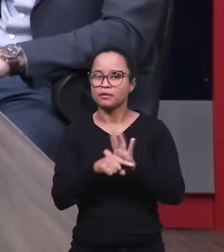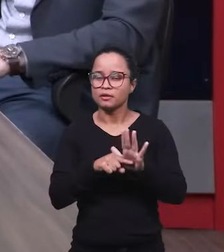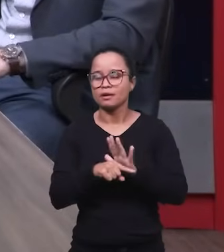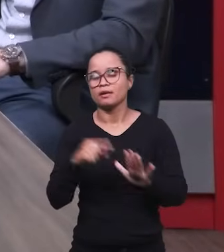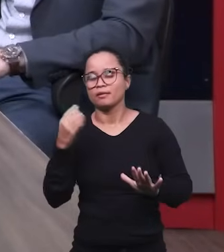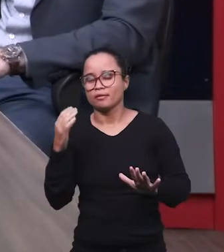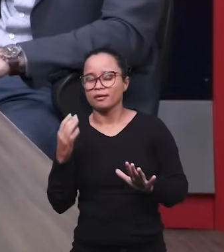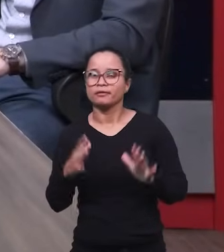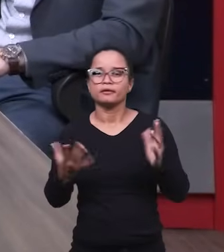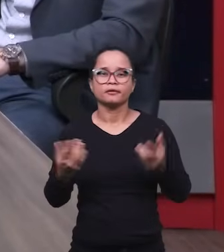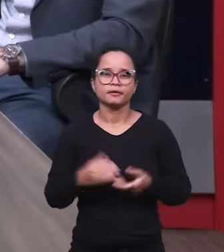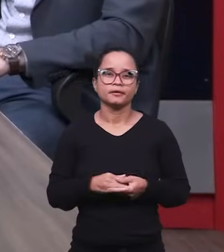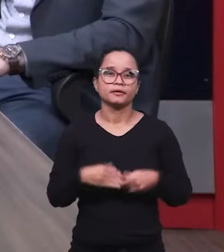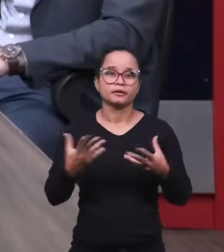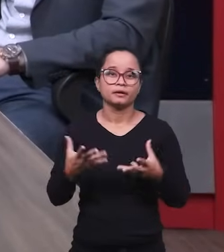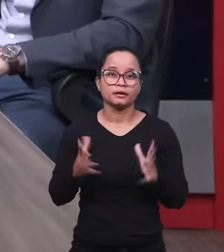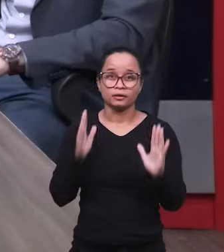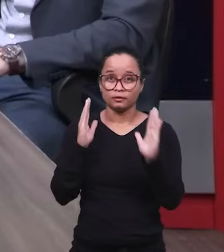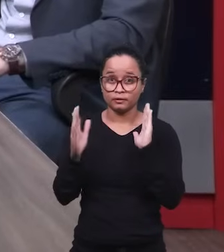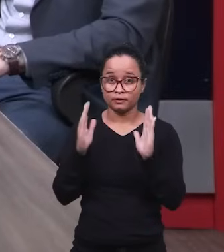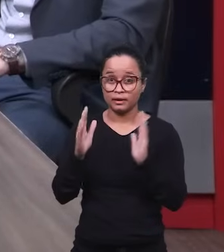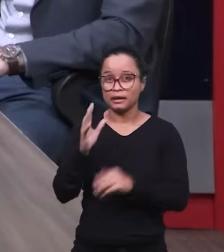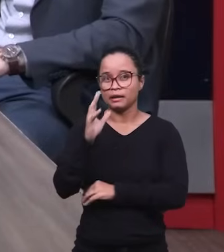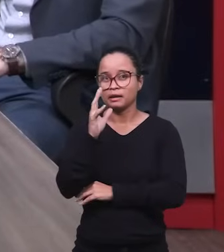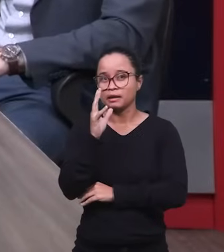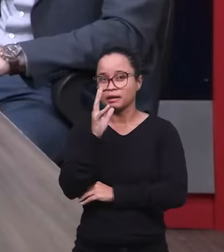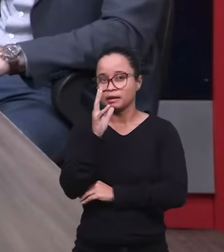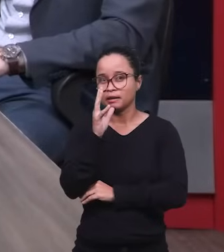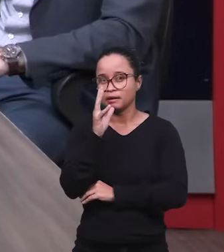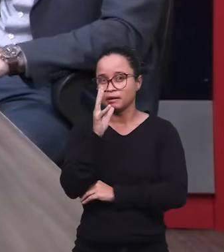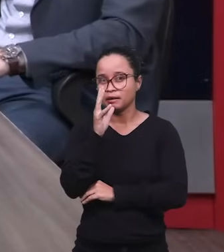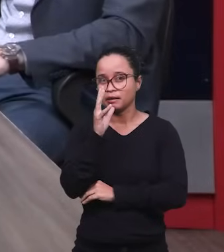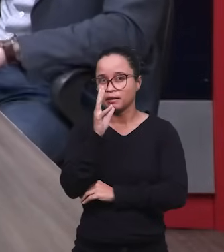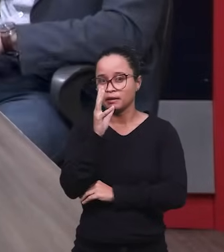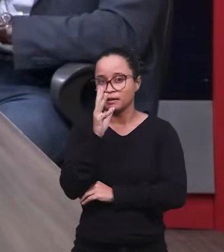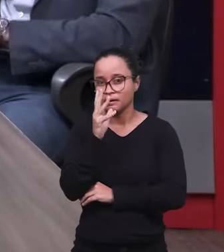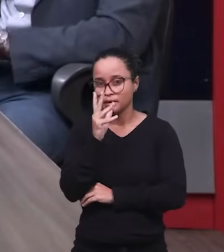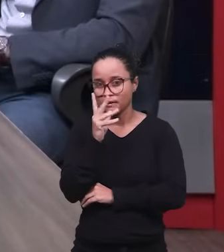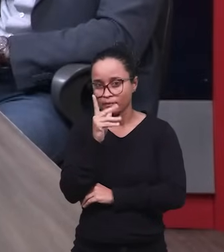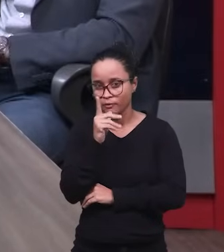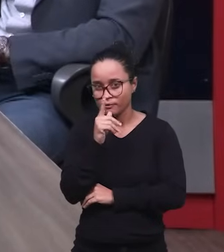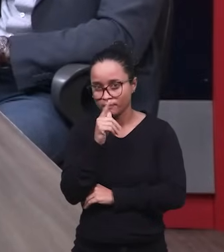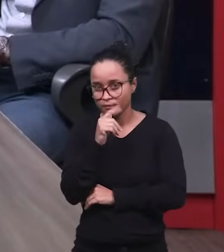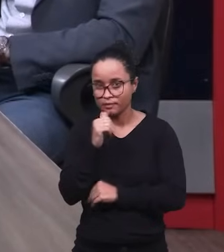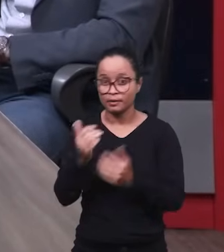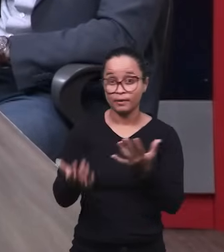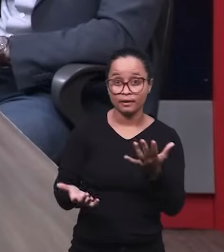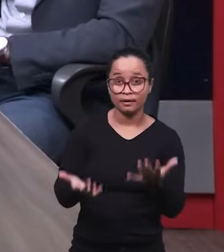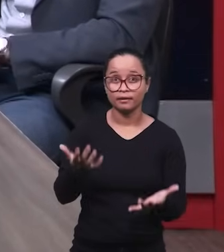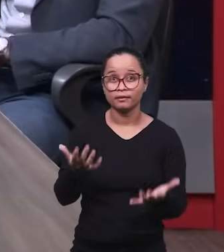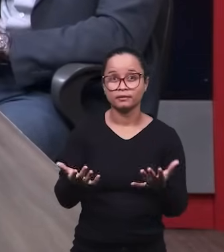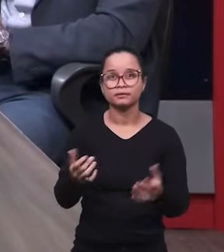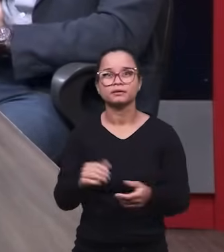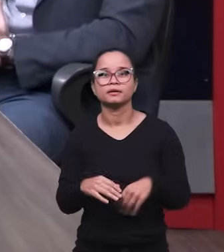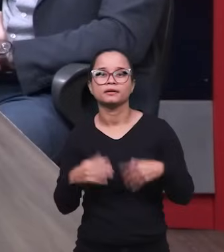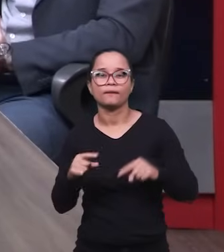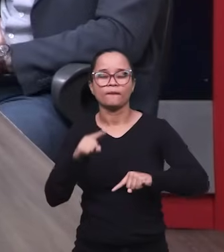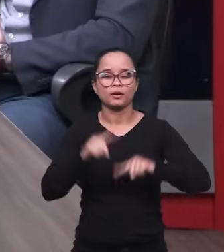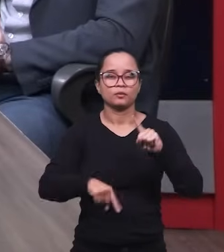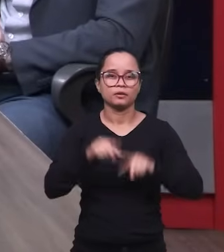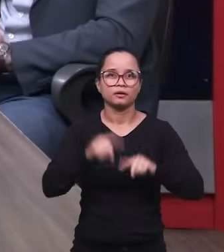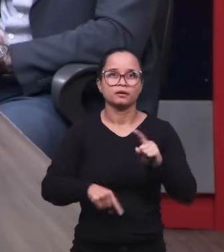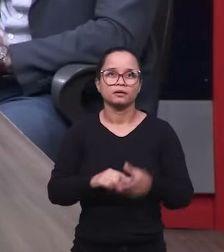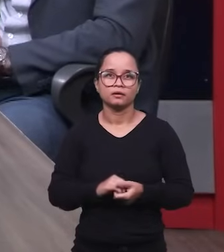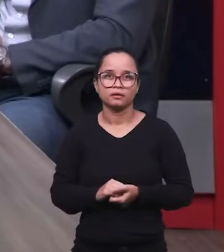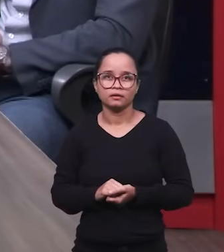cientificamente, que o tempo ele passa mais lento pela ação da gravidade. Então, para um